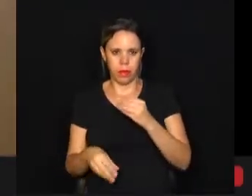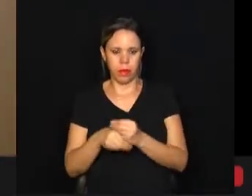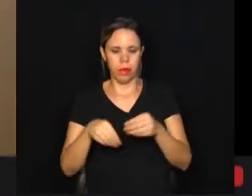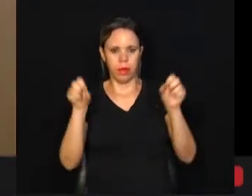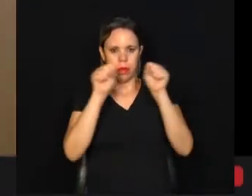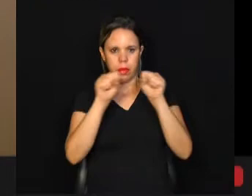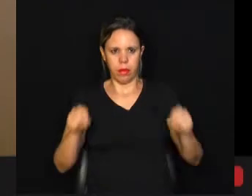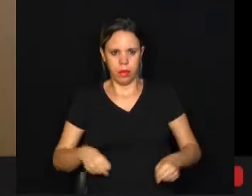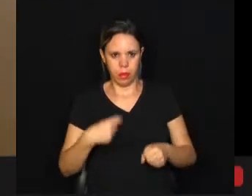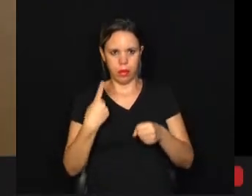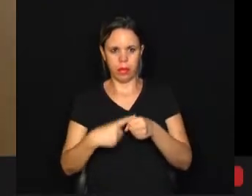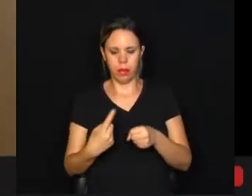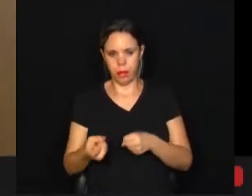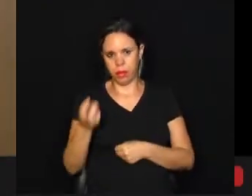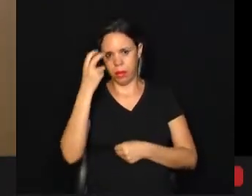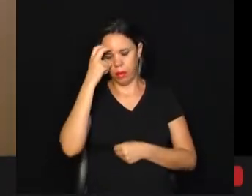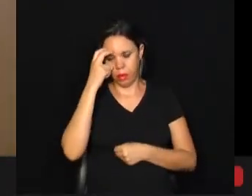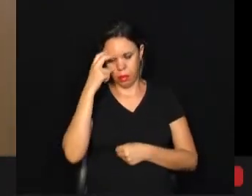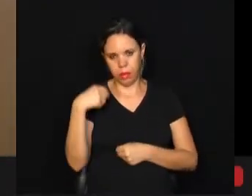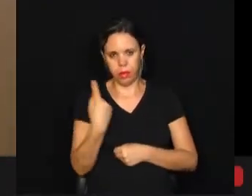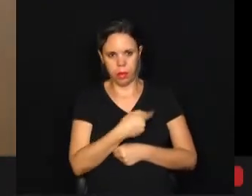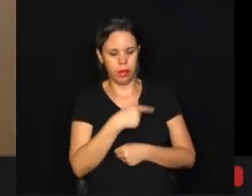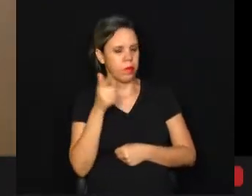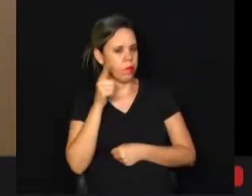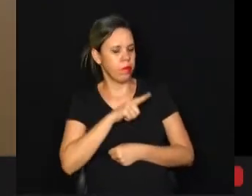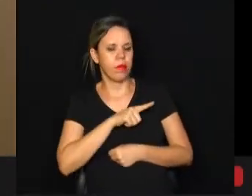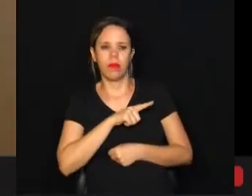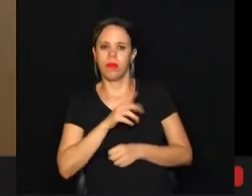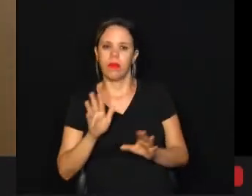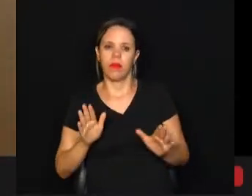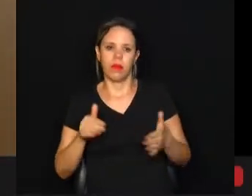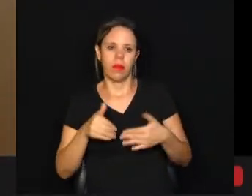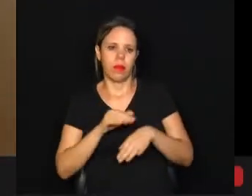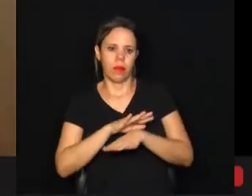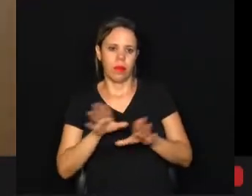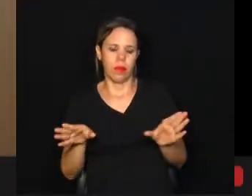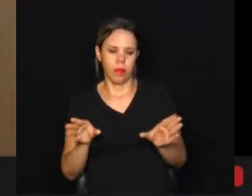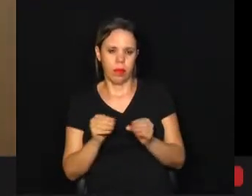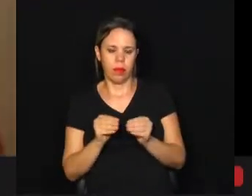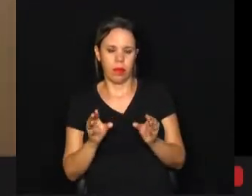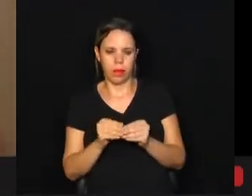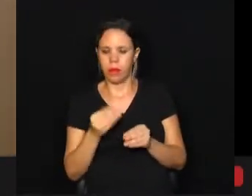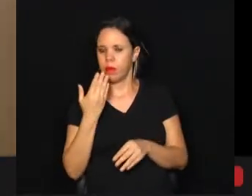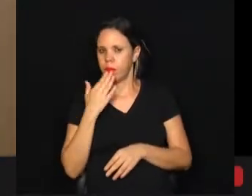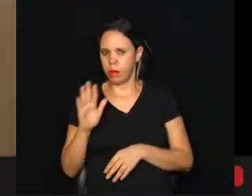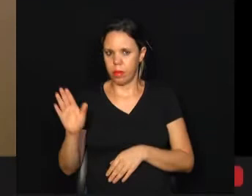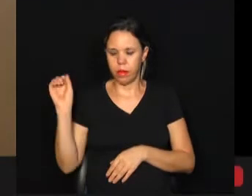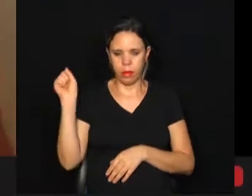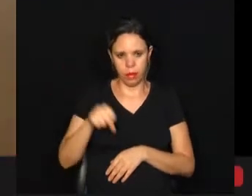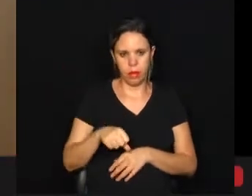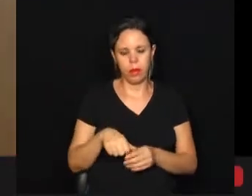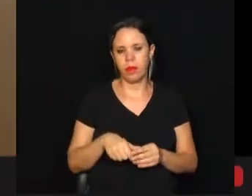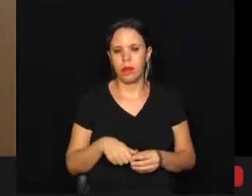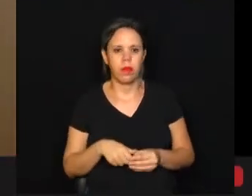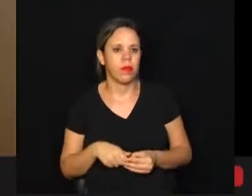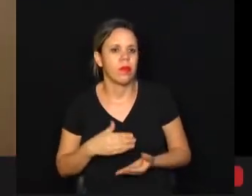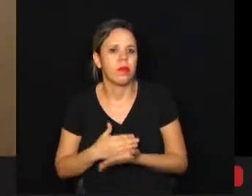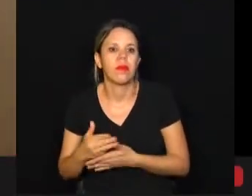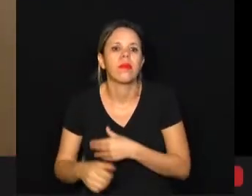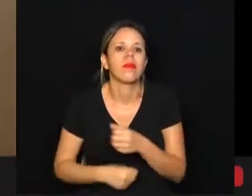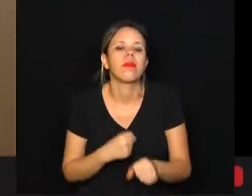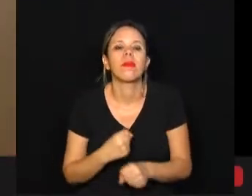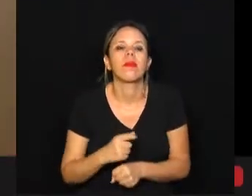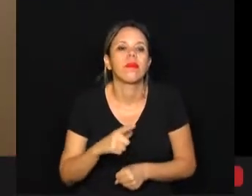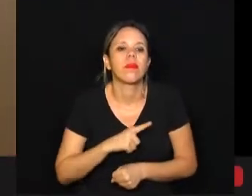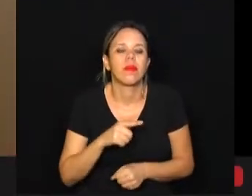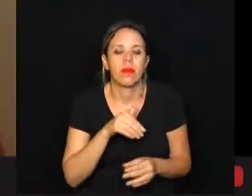Sistema Municipal de Cultura, a gente conseguiu fechar, né, a promessa, e aí sim, no início desse ano, tivemos